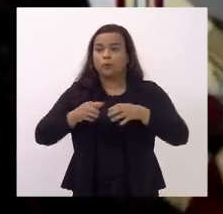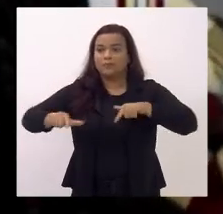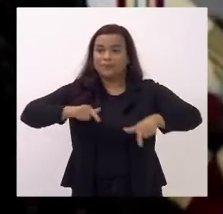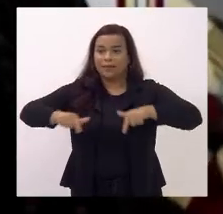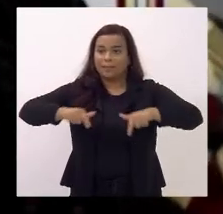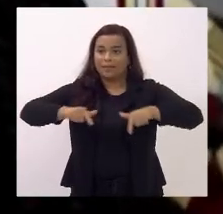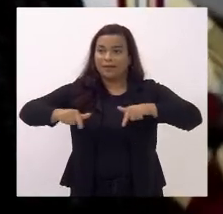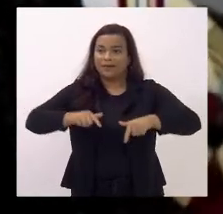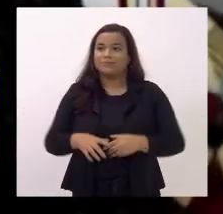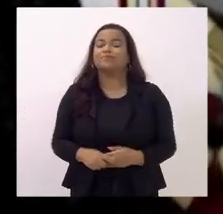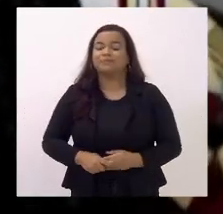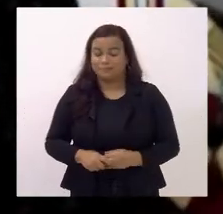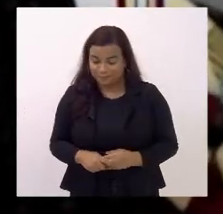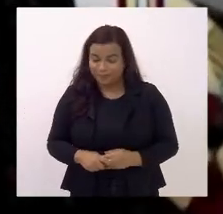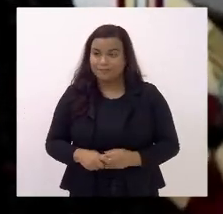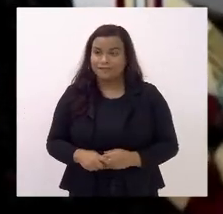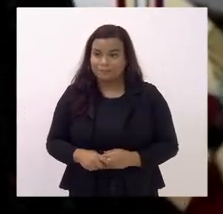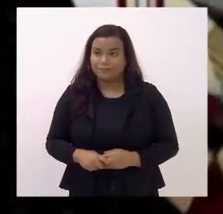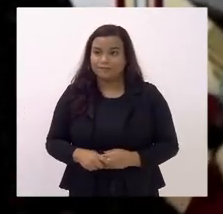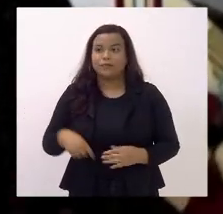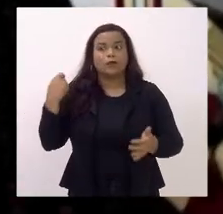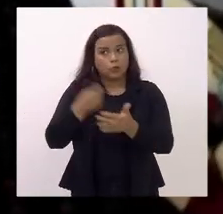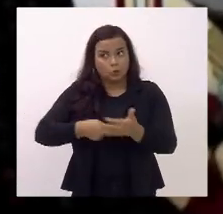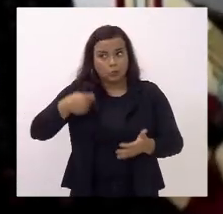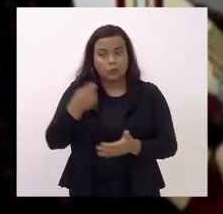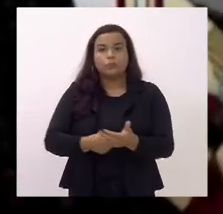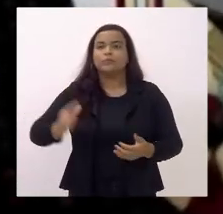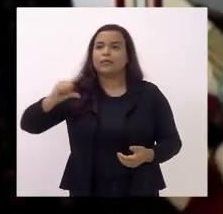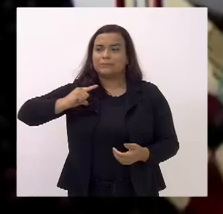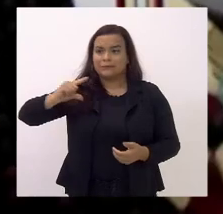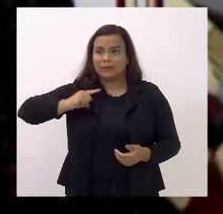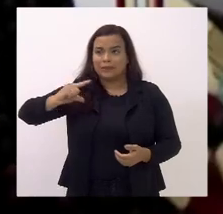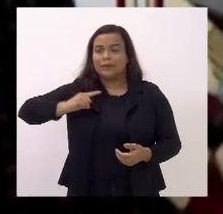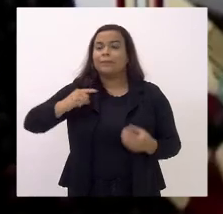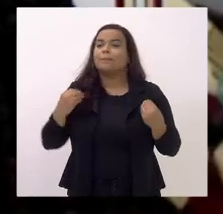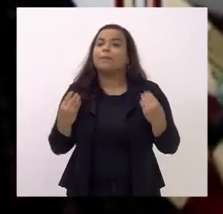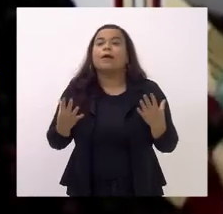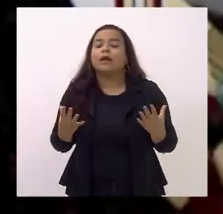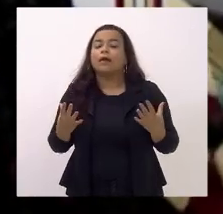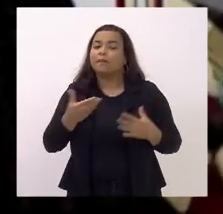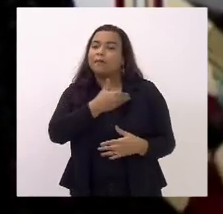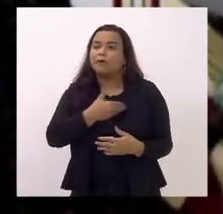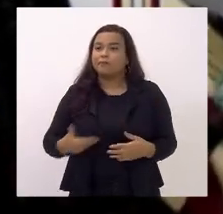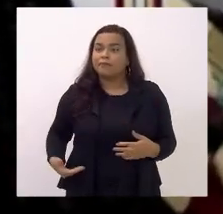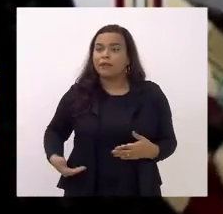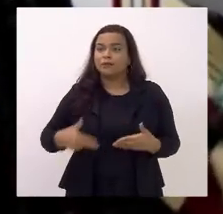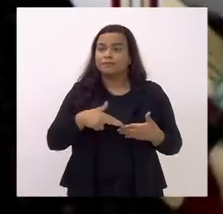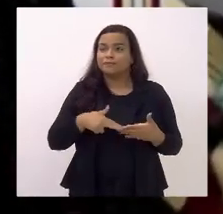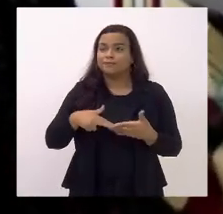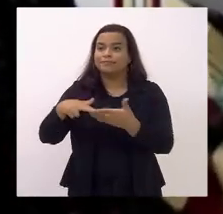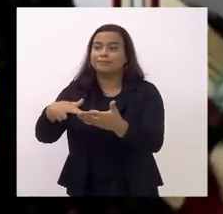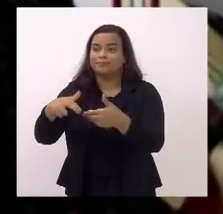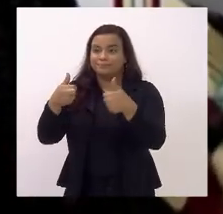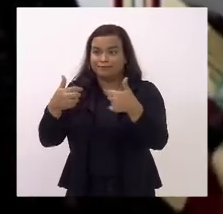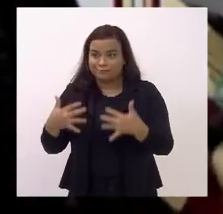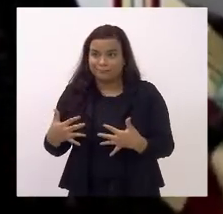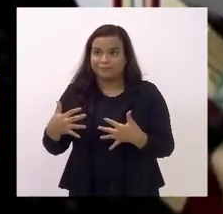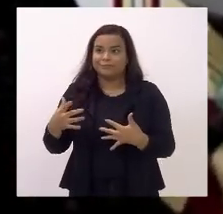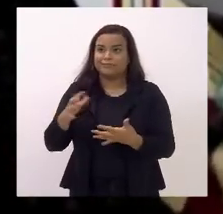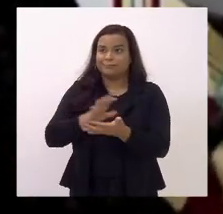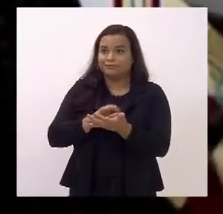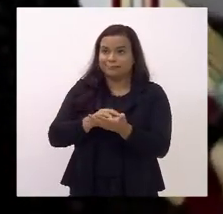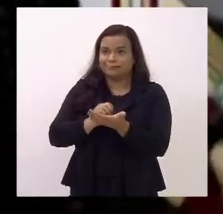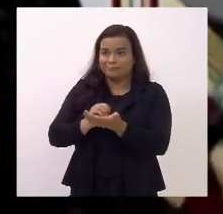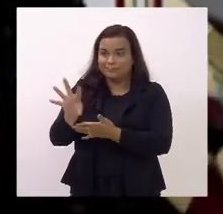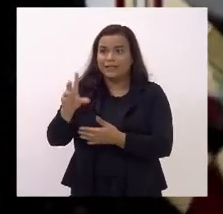Trabalho, nessa luta, para que o governo envie a mensagem contendo a lei do